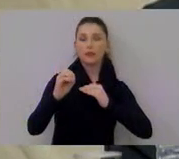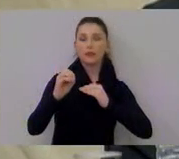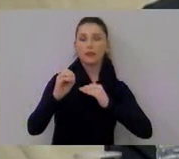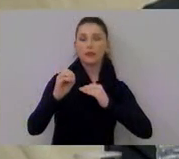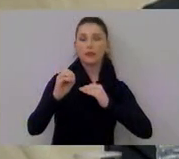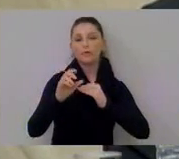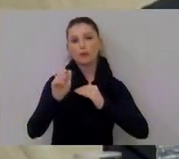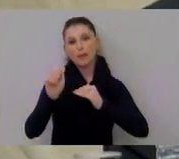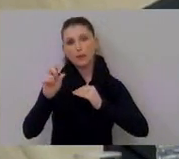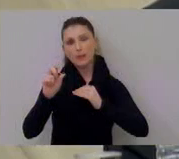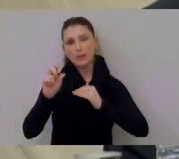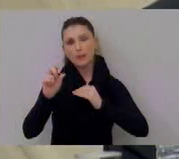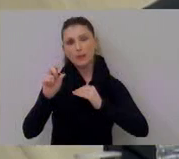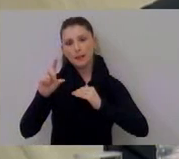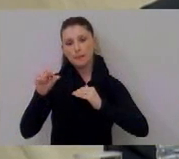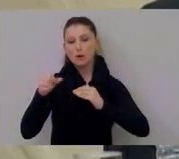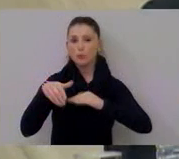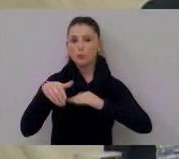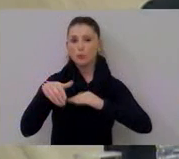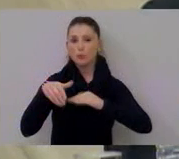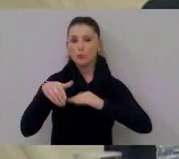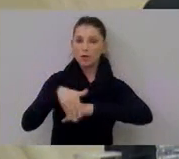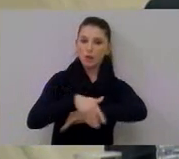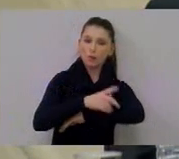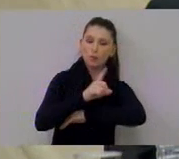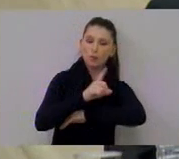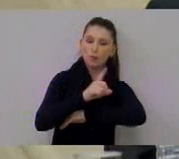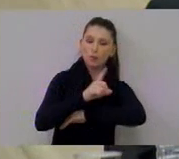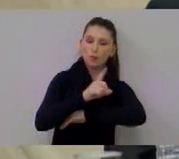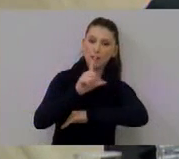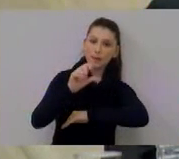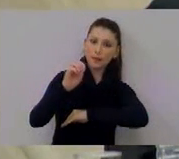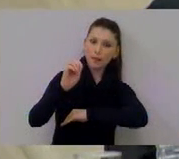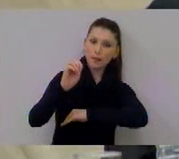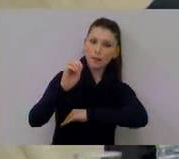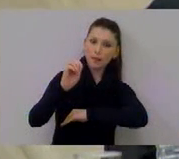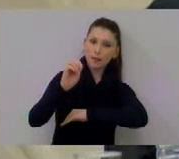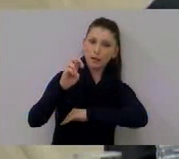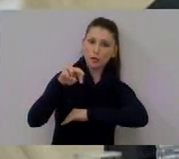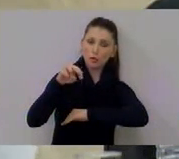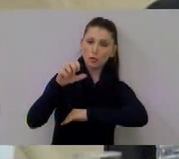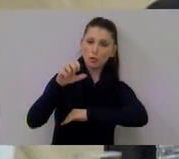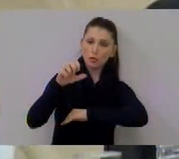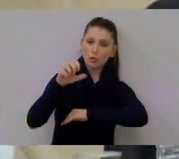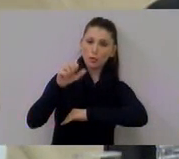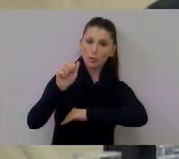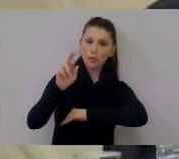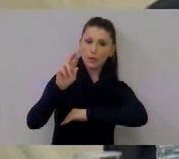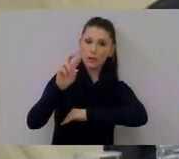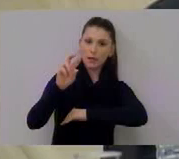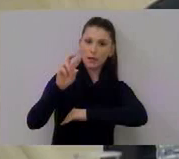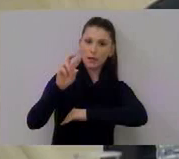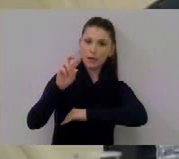Bialeschi, entrada do loteamento Buenos Aires.